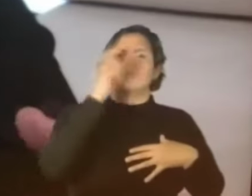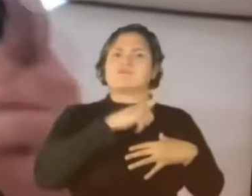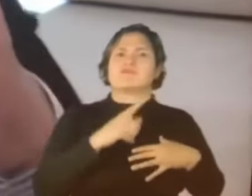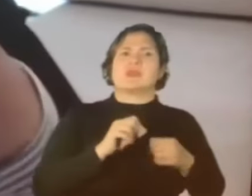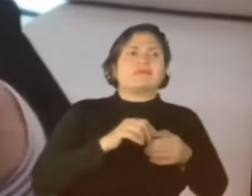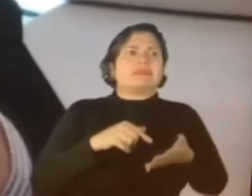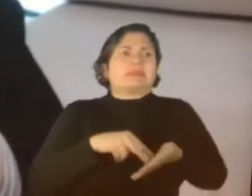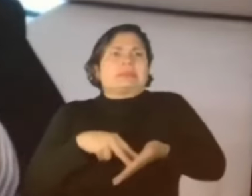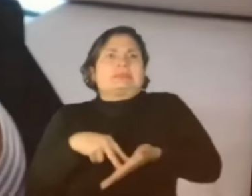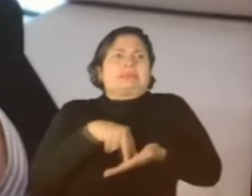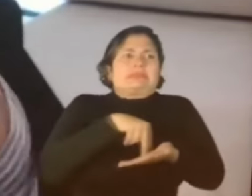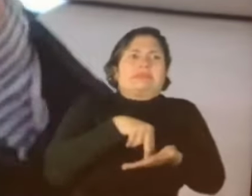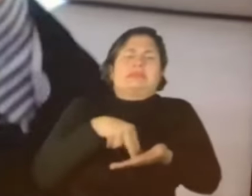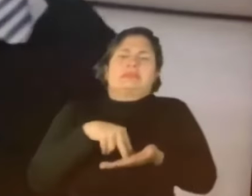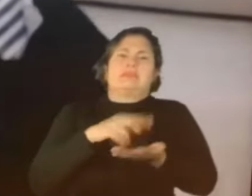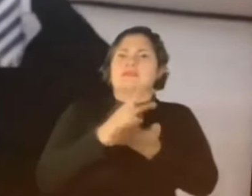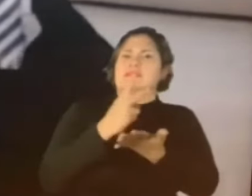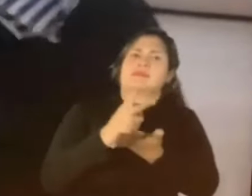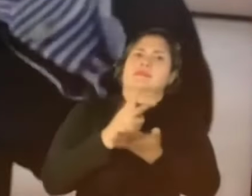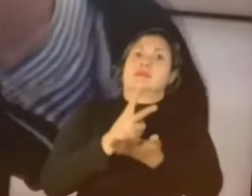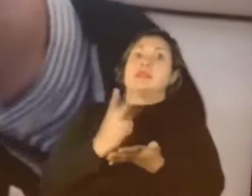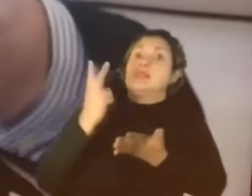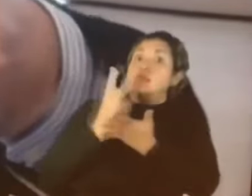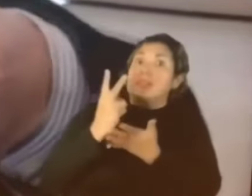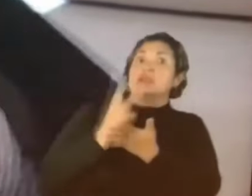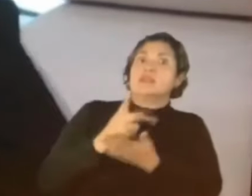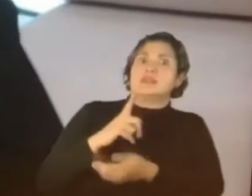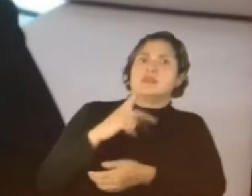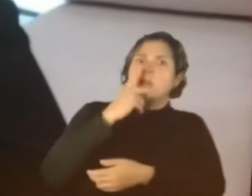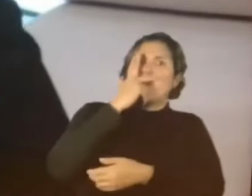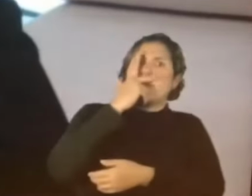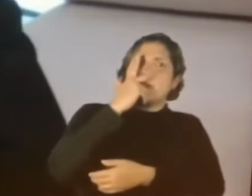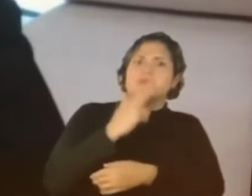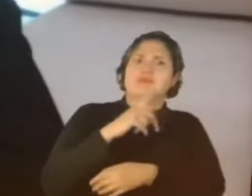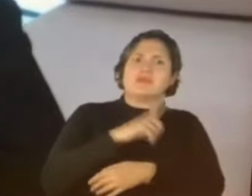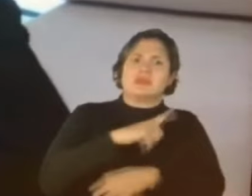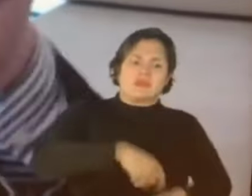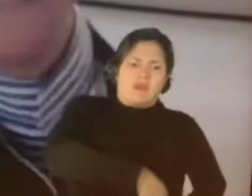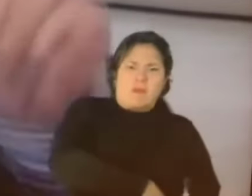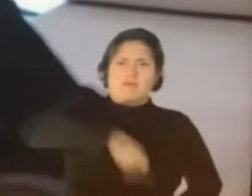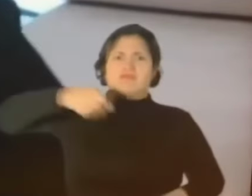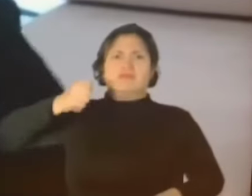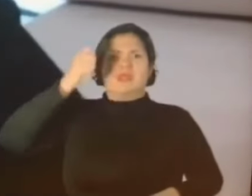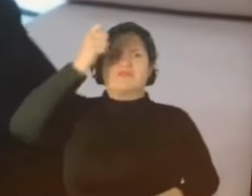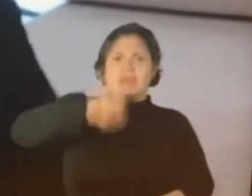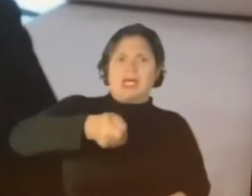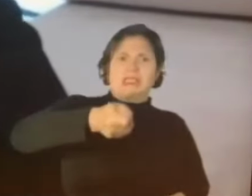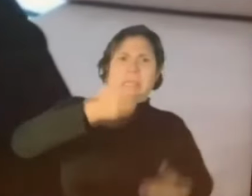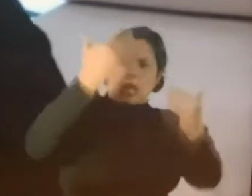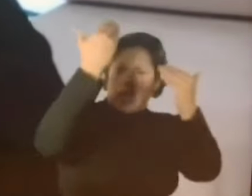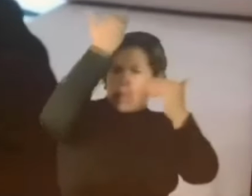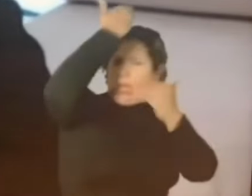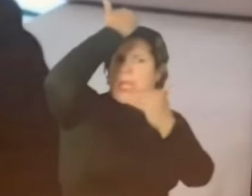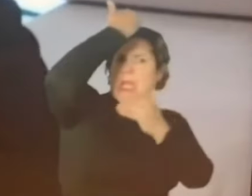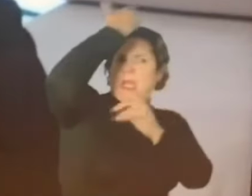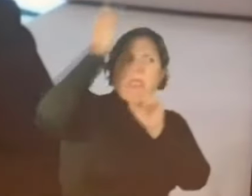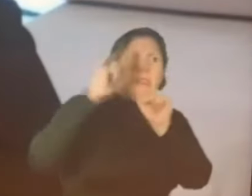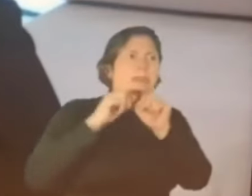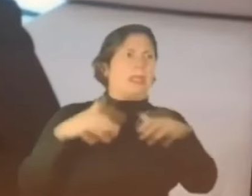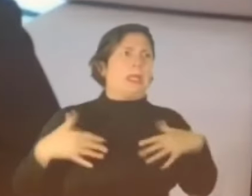constante e sempre uma espada sobre a cabeça do poder executivo por parte de um dos braços do